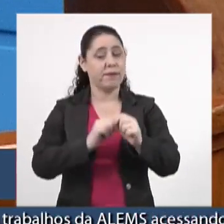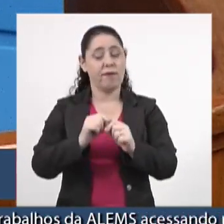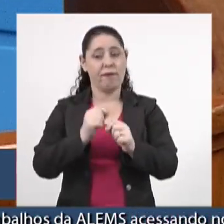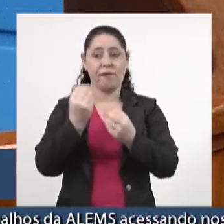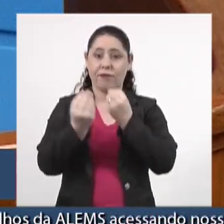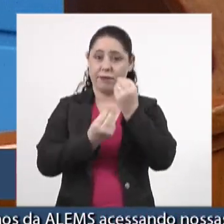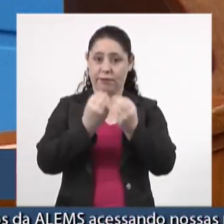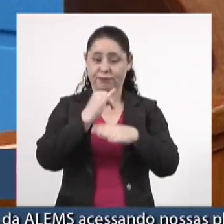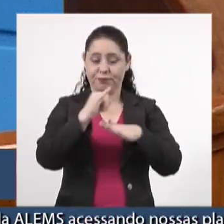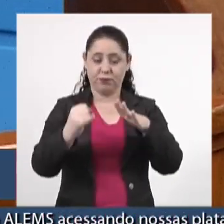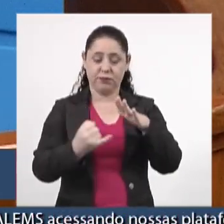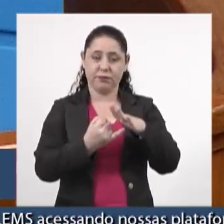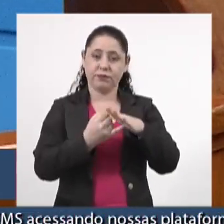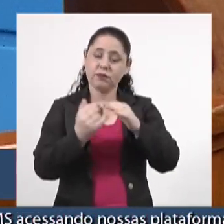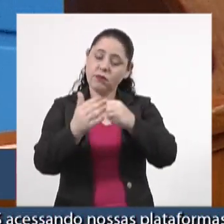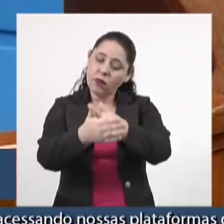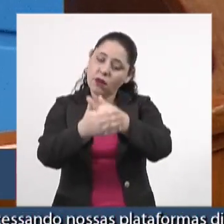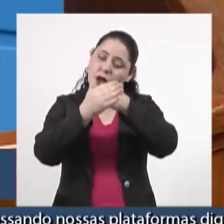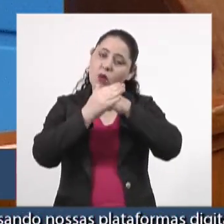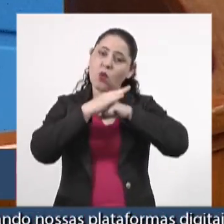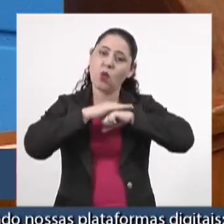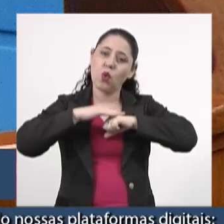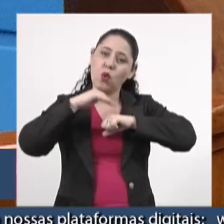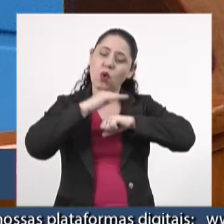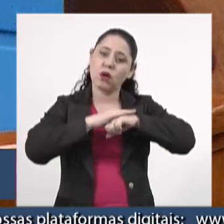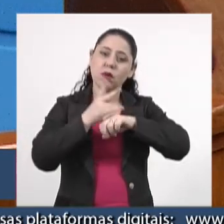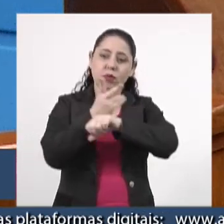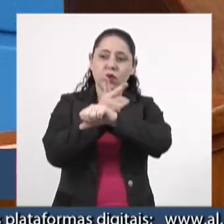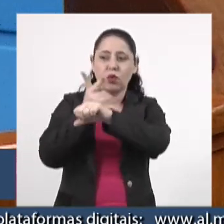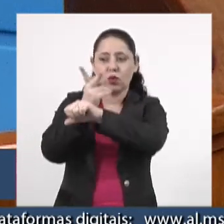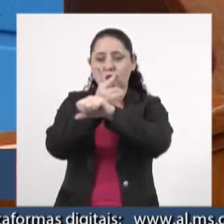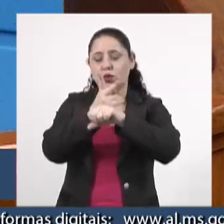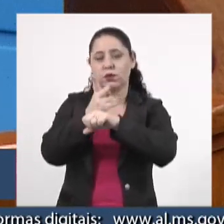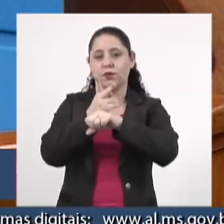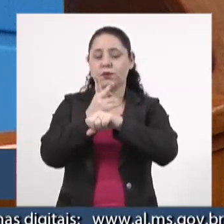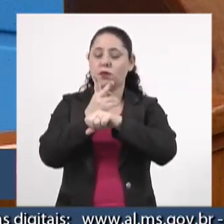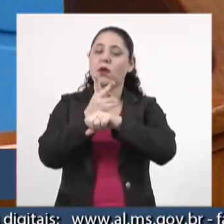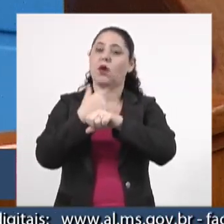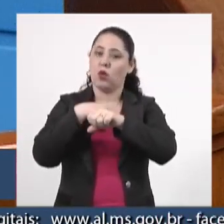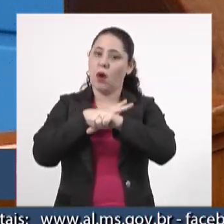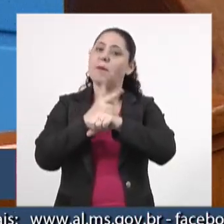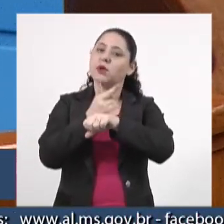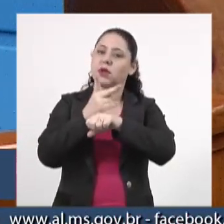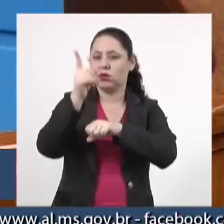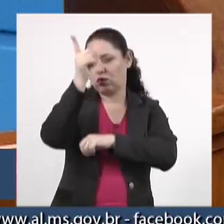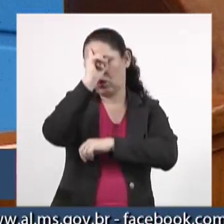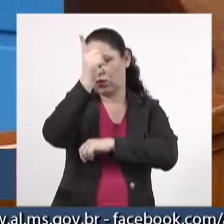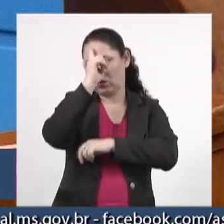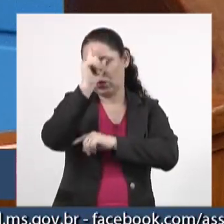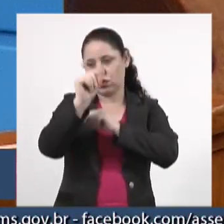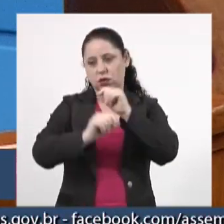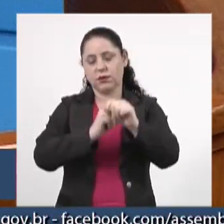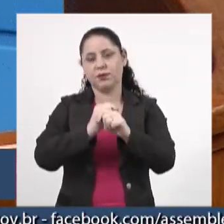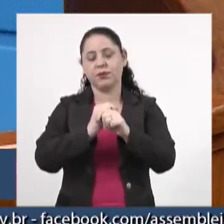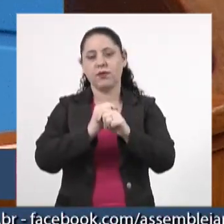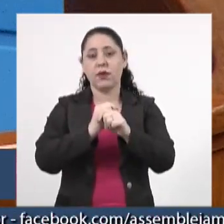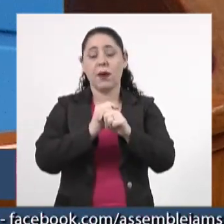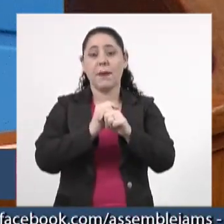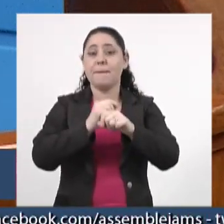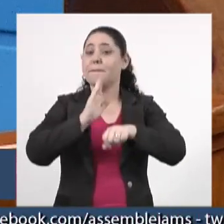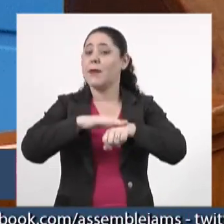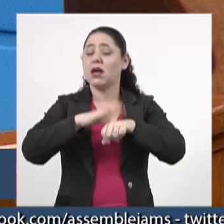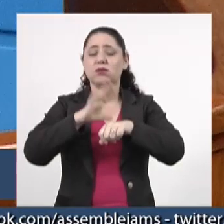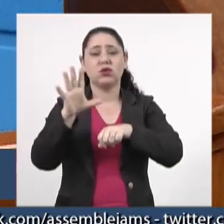uma instituição que acolhe essa criança e procura, né? E nós buscamos ali no dia a dia dar o máximo de